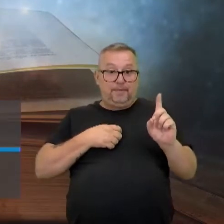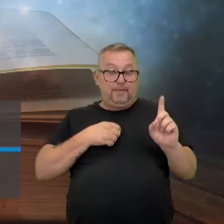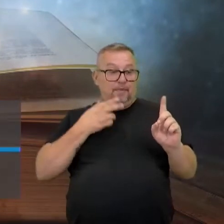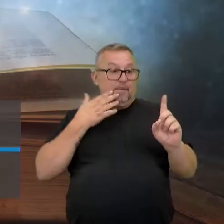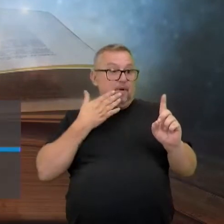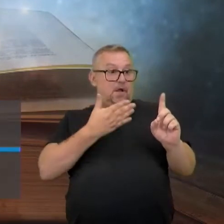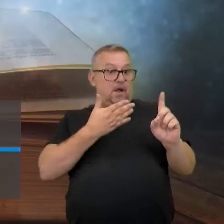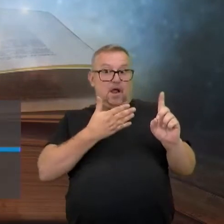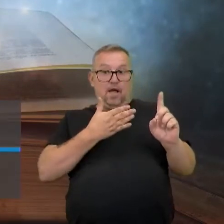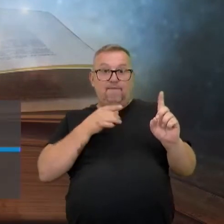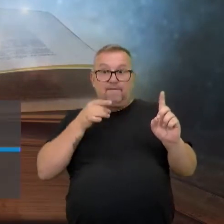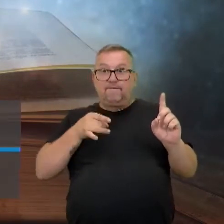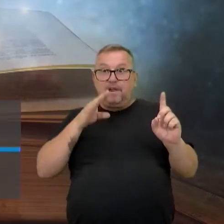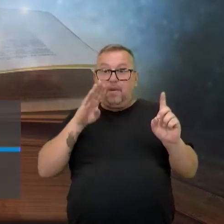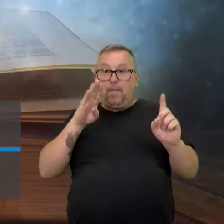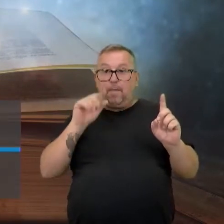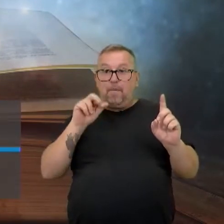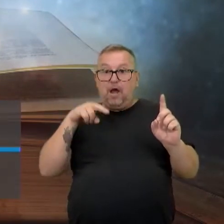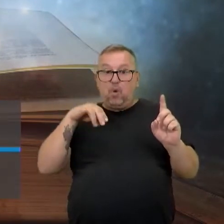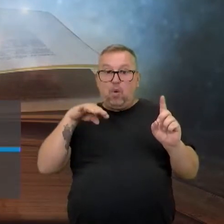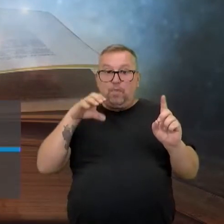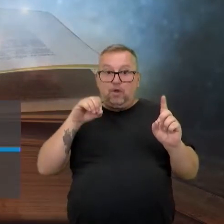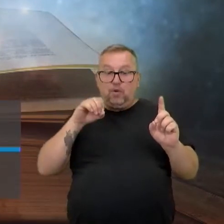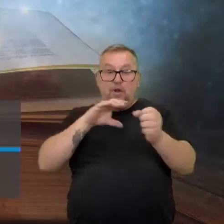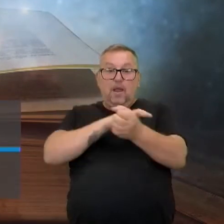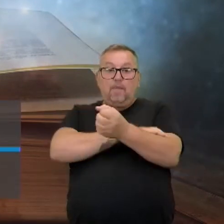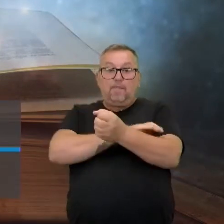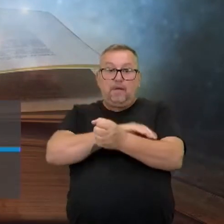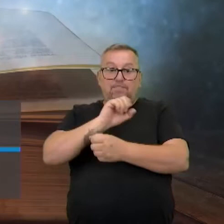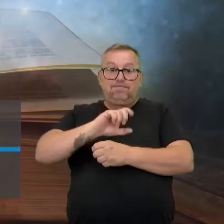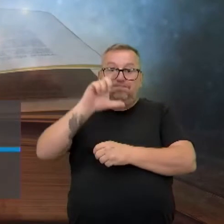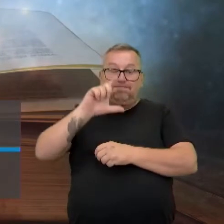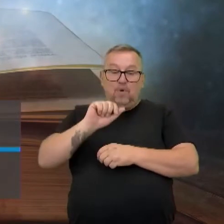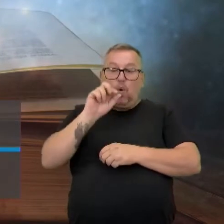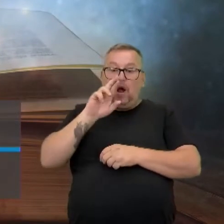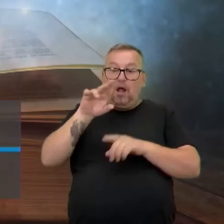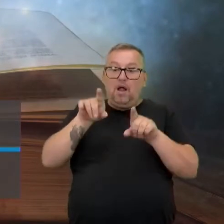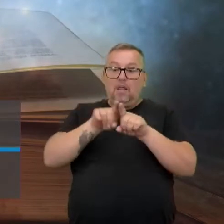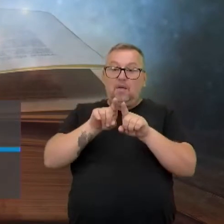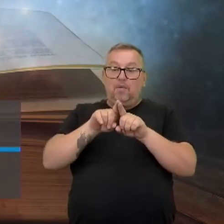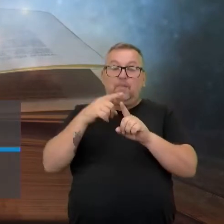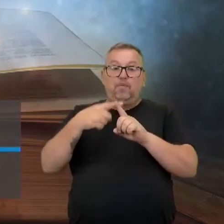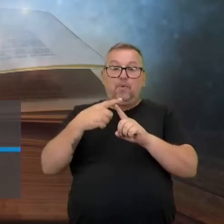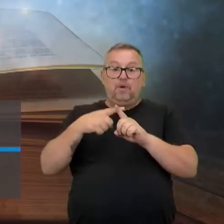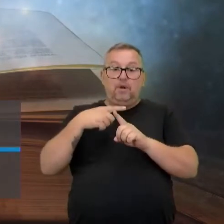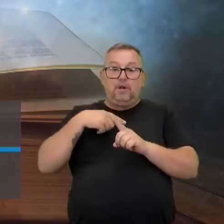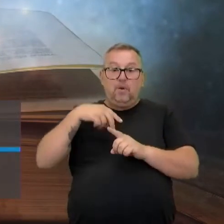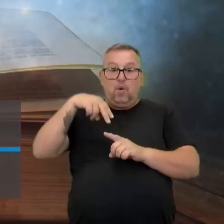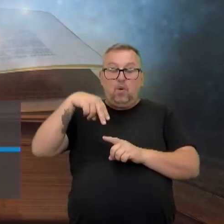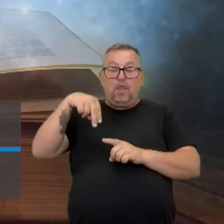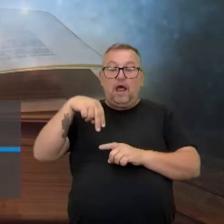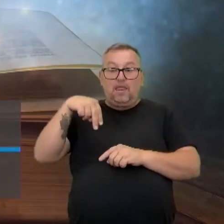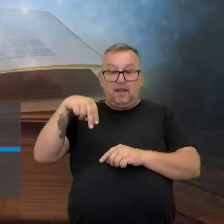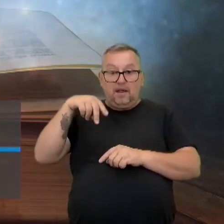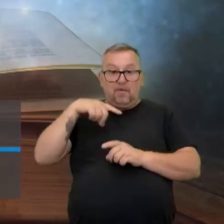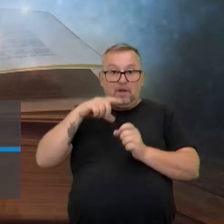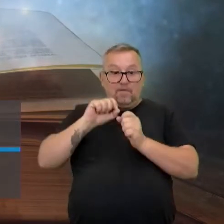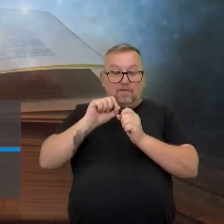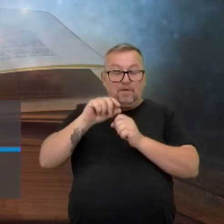dele vendendo o barômetro, que na verdade era para medir pressão atmosférica, porque o Natanael estava